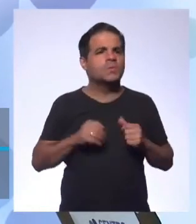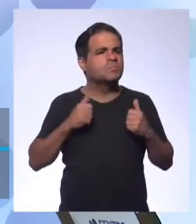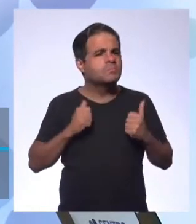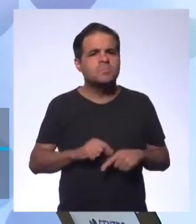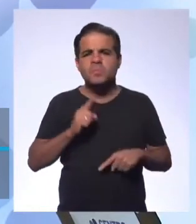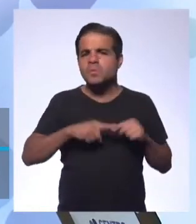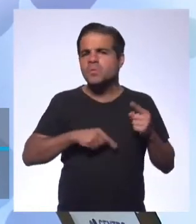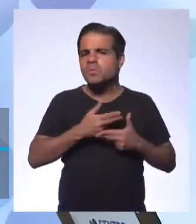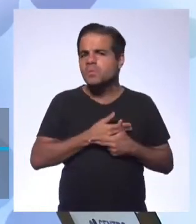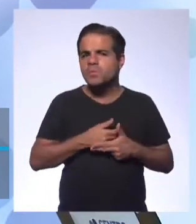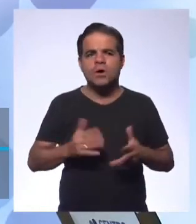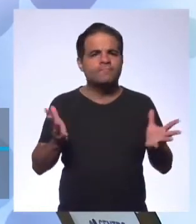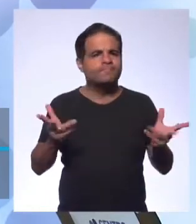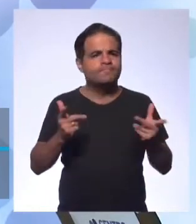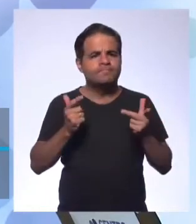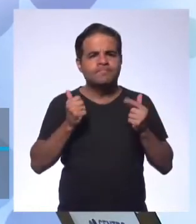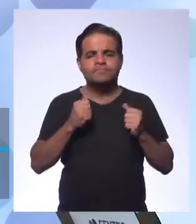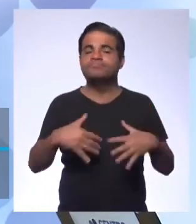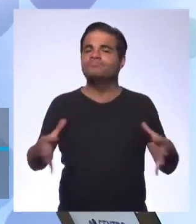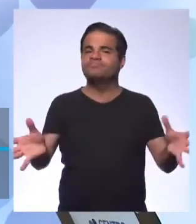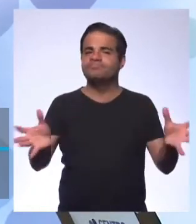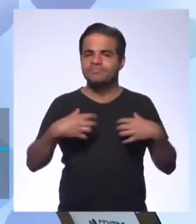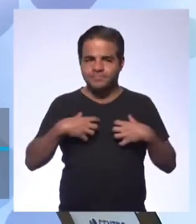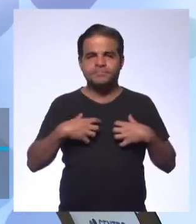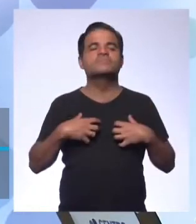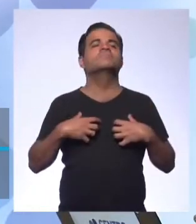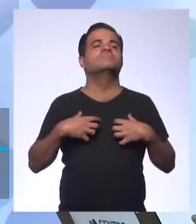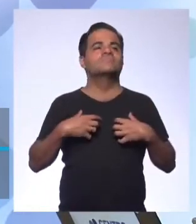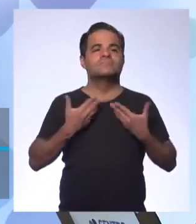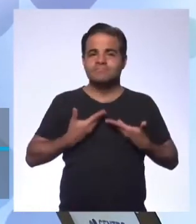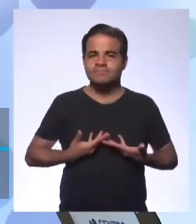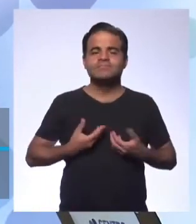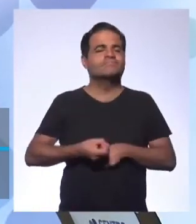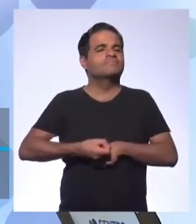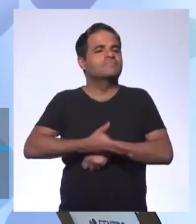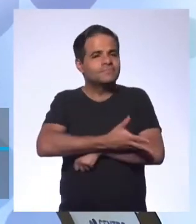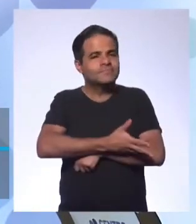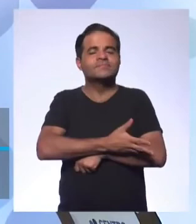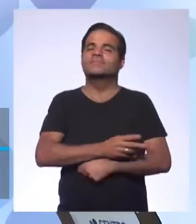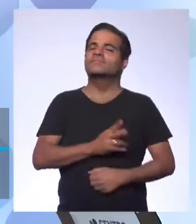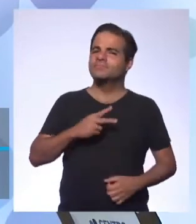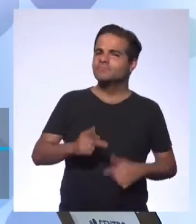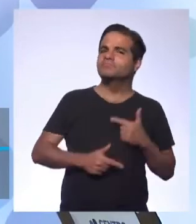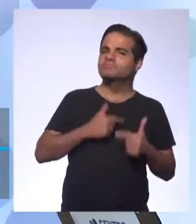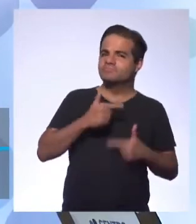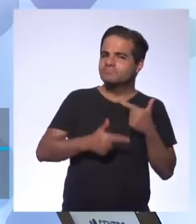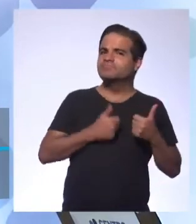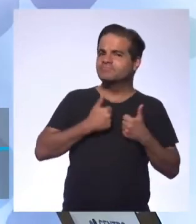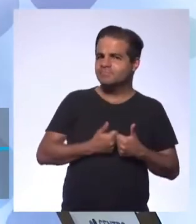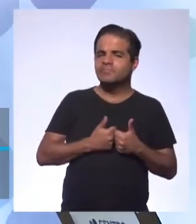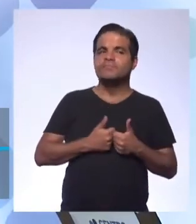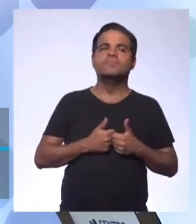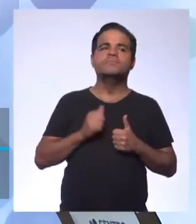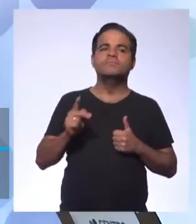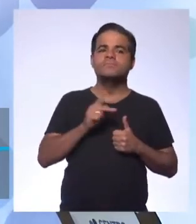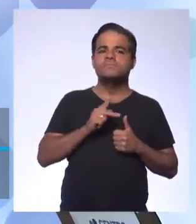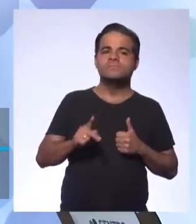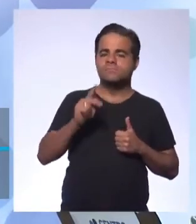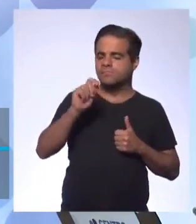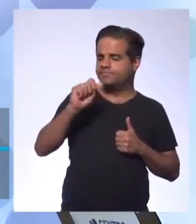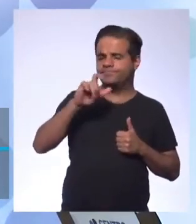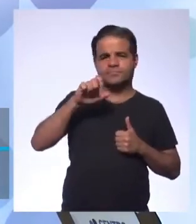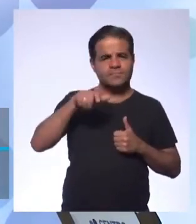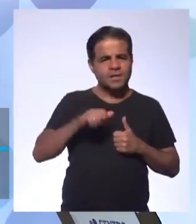excelente material. Nós estamos muito emocionados com os seus trabalhos. Também a professora Alessandra é